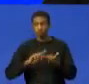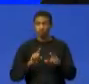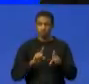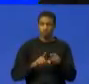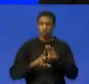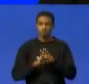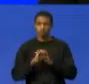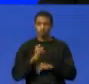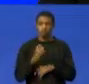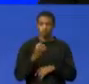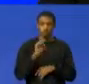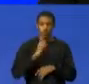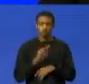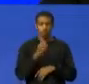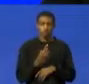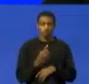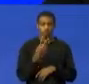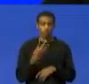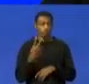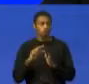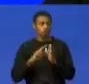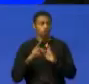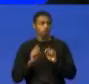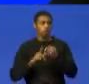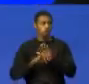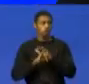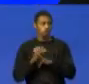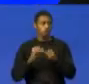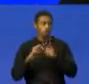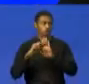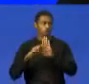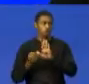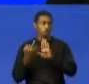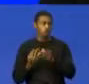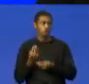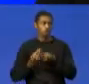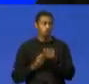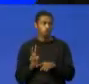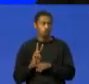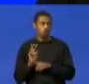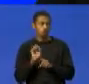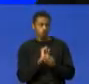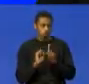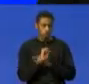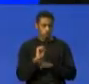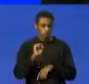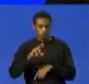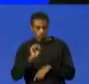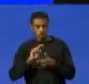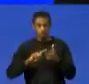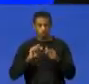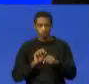Lei 8.142, que é a lei que regulamenta o controle social no SUS e